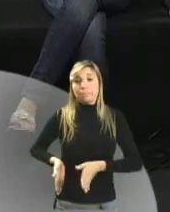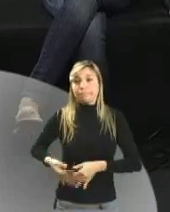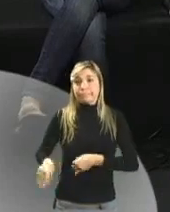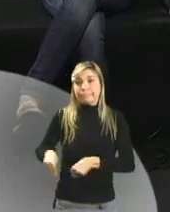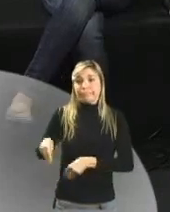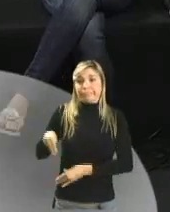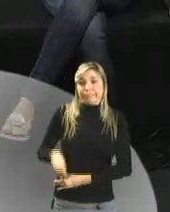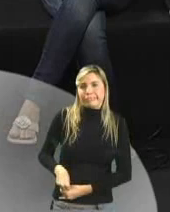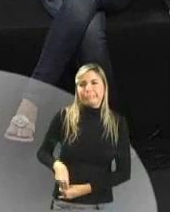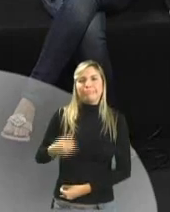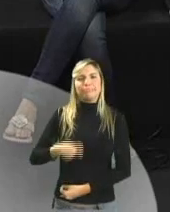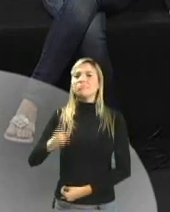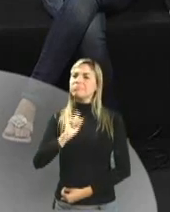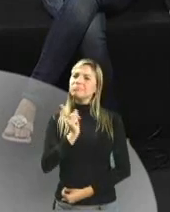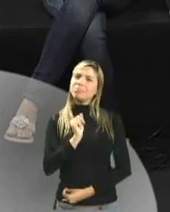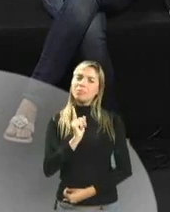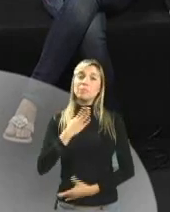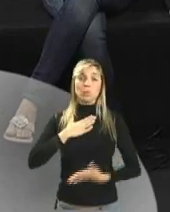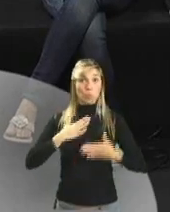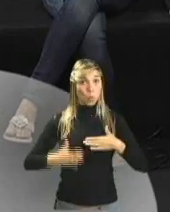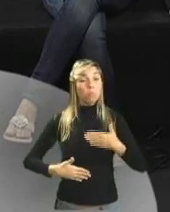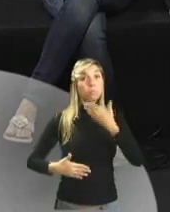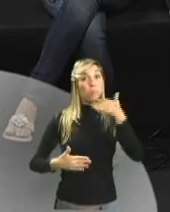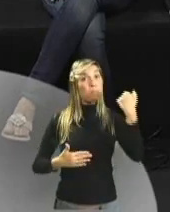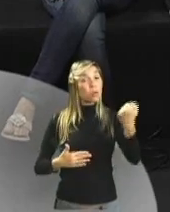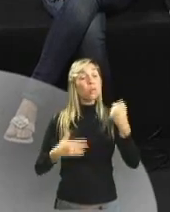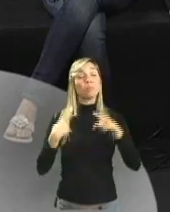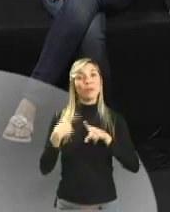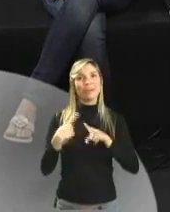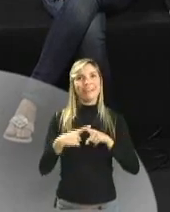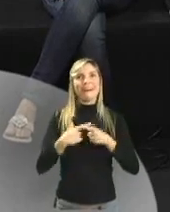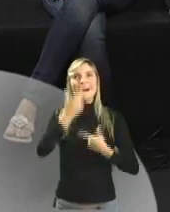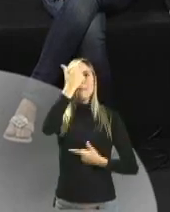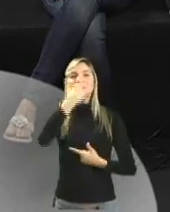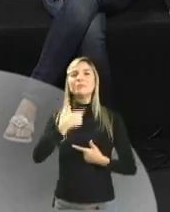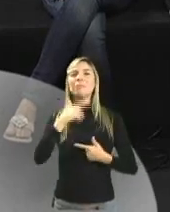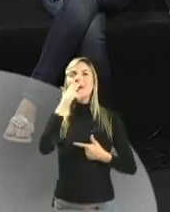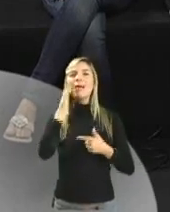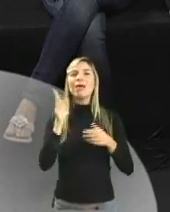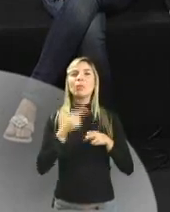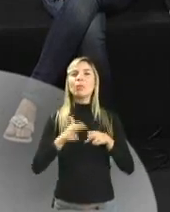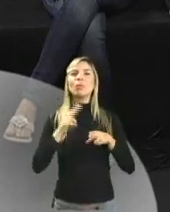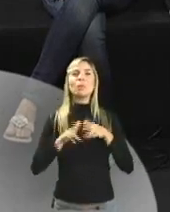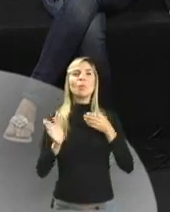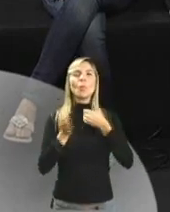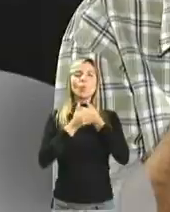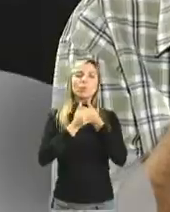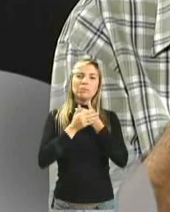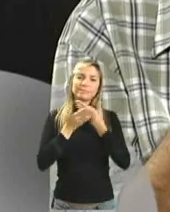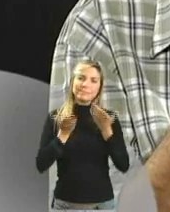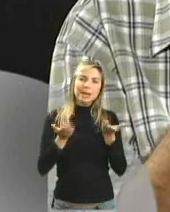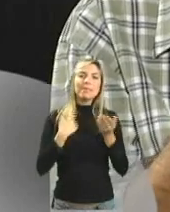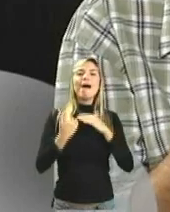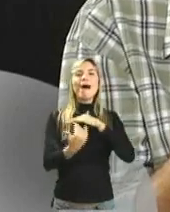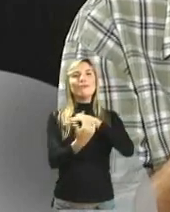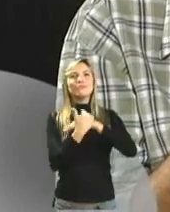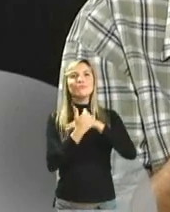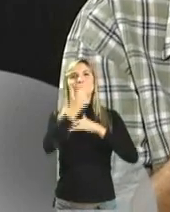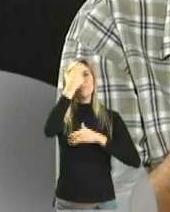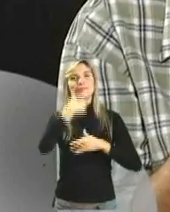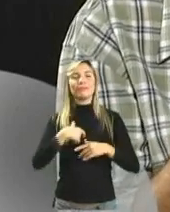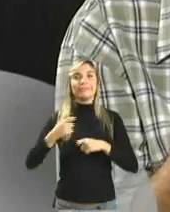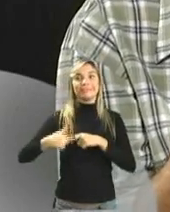bolsa. Isso, fisicamente, para o indivíduo, acaba trazendo, de repente, implicações que